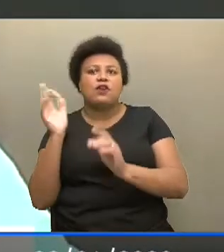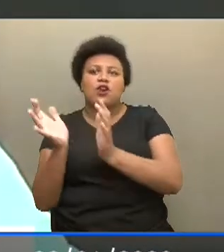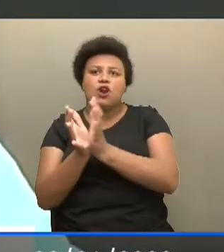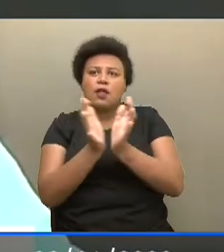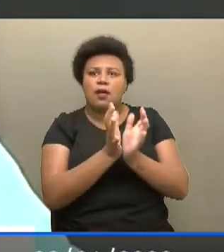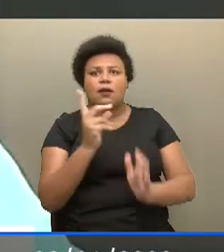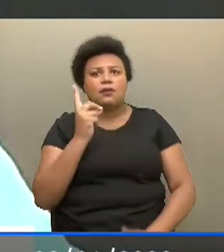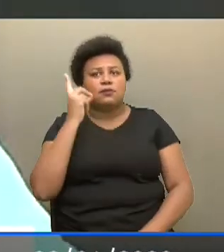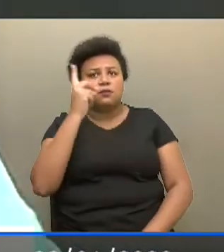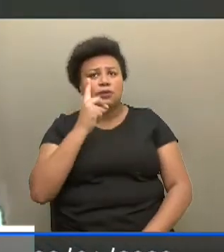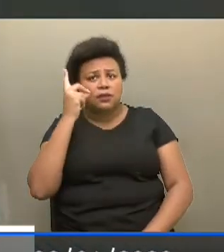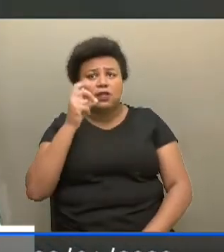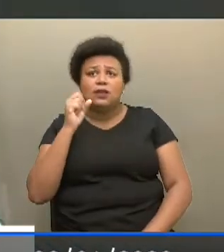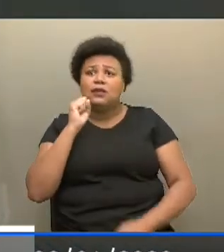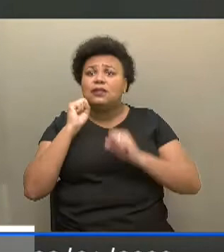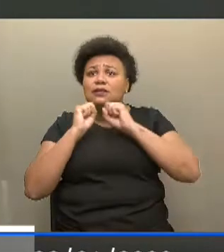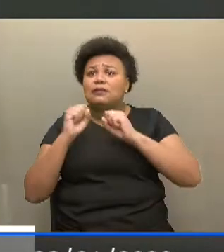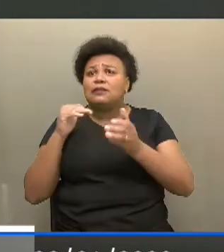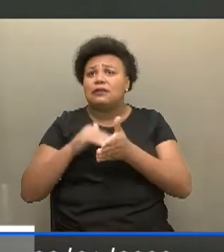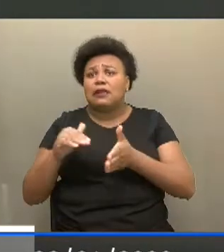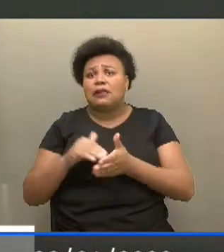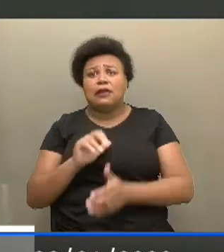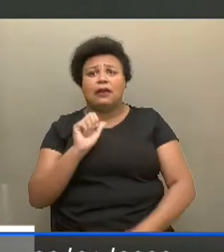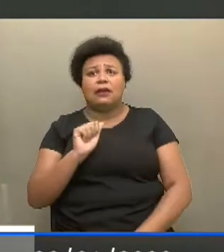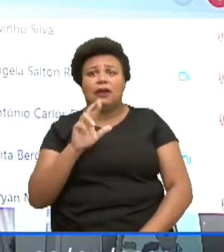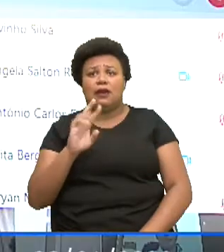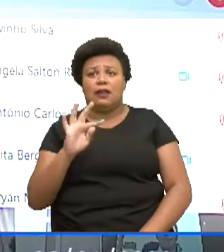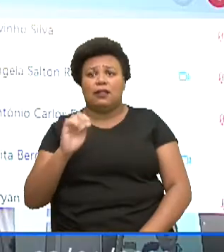deputados. Secretária Rita, com a palavra.